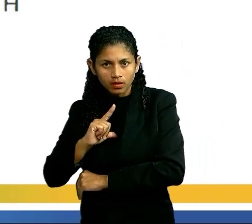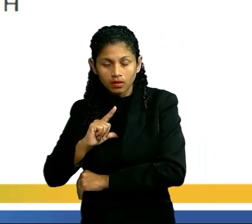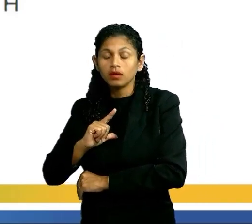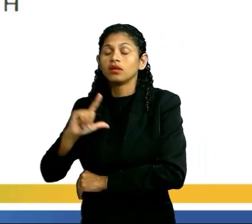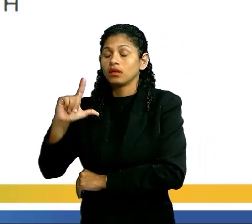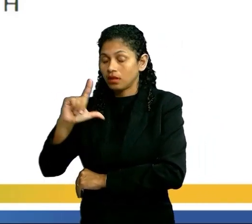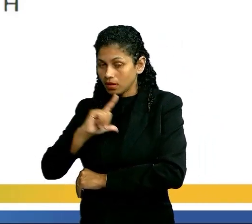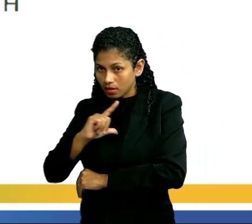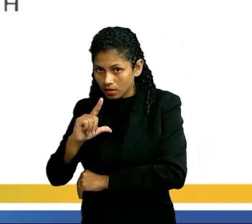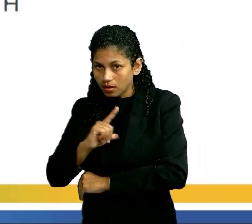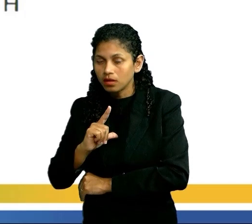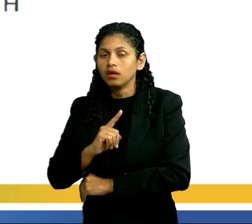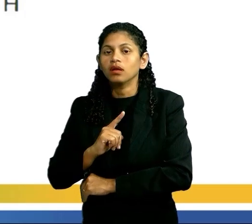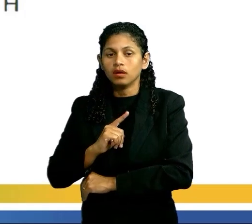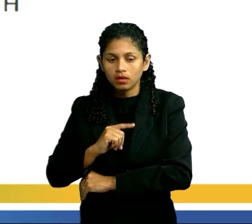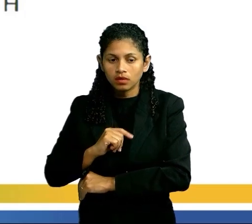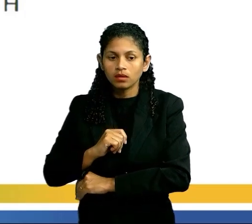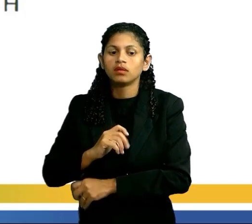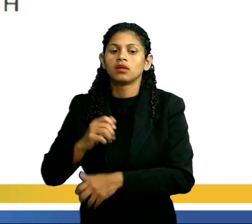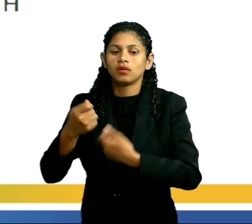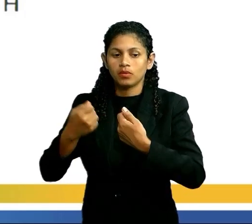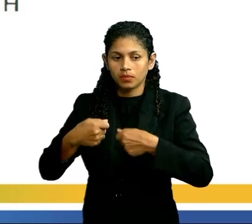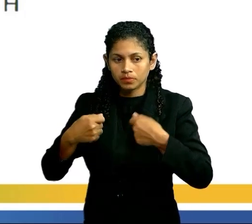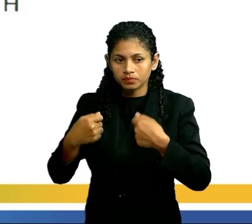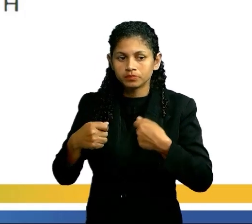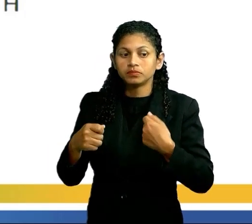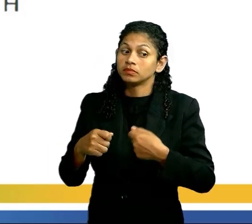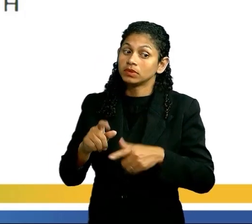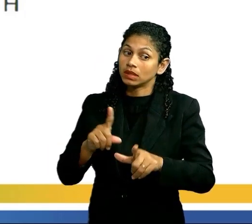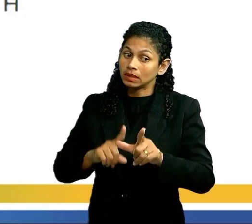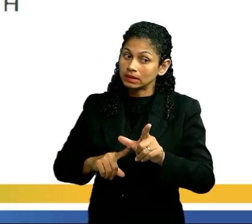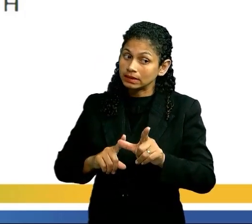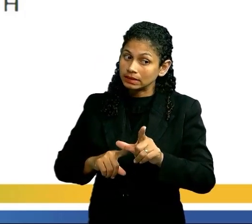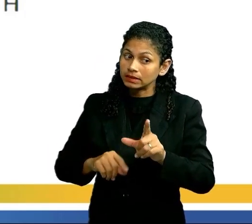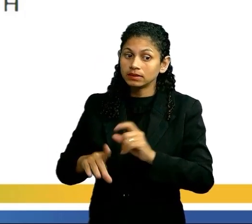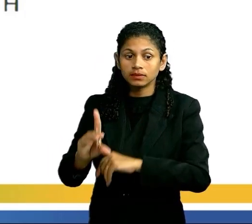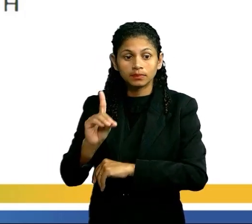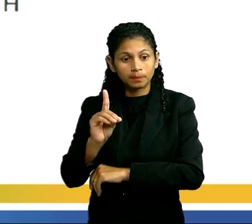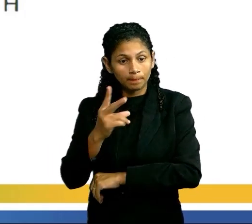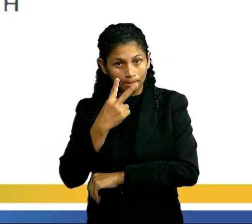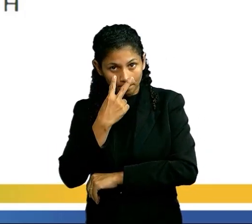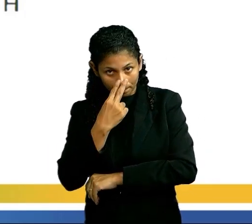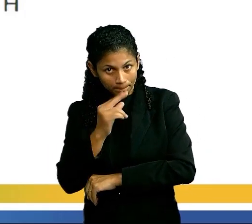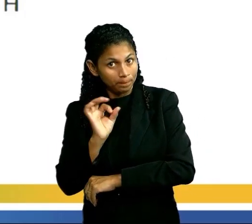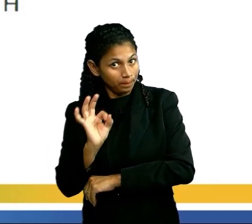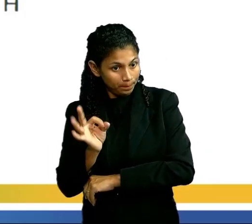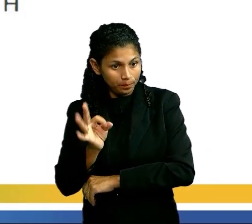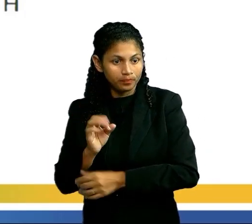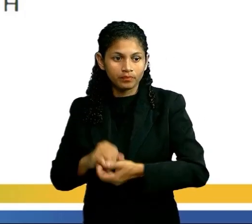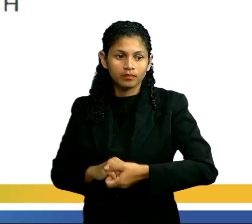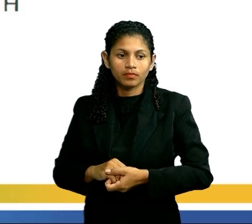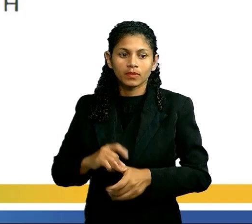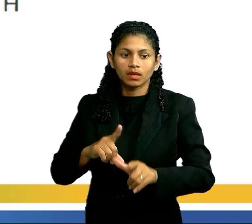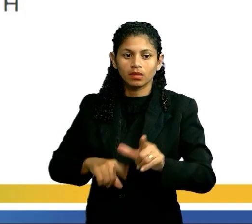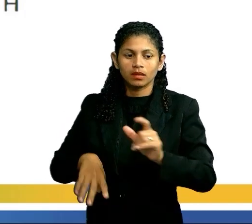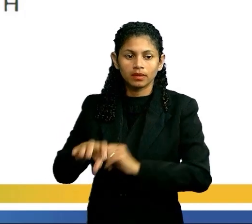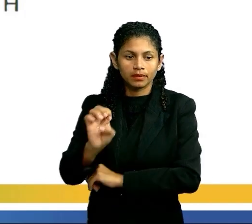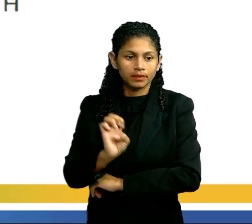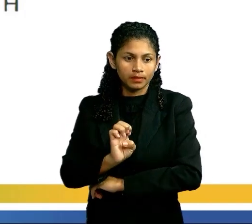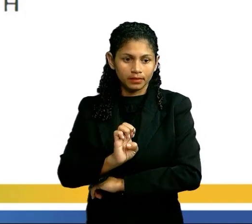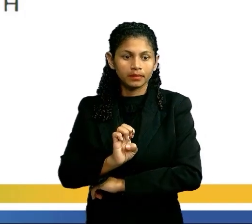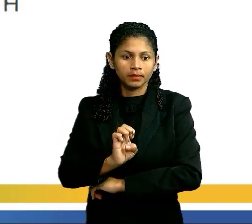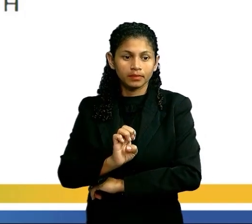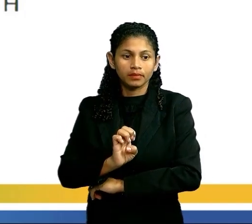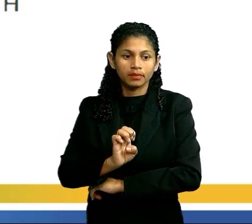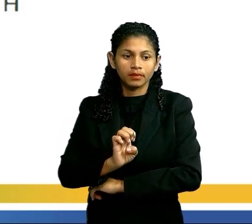extremidade, tá? Não tem começo e nem fim, digamos assim. É um ciclo. Ou E, aí eu já matei, né? Já